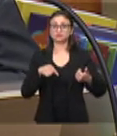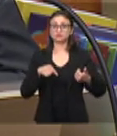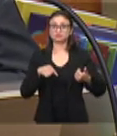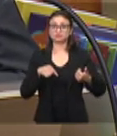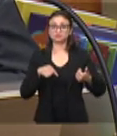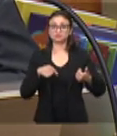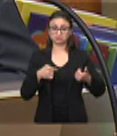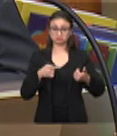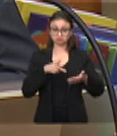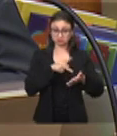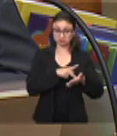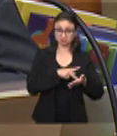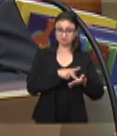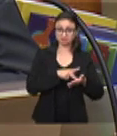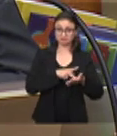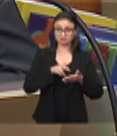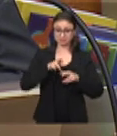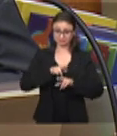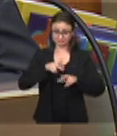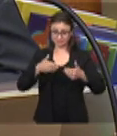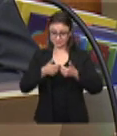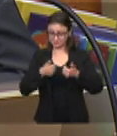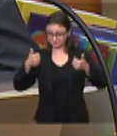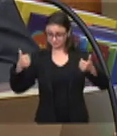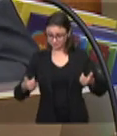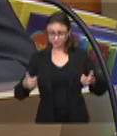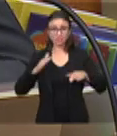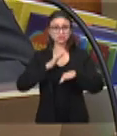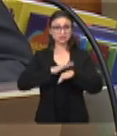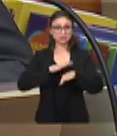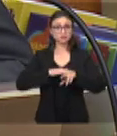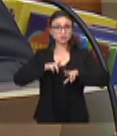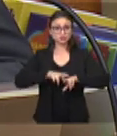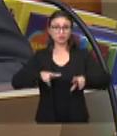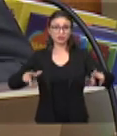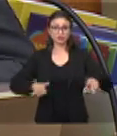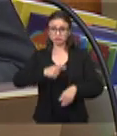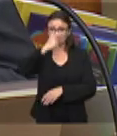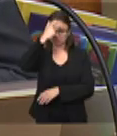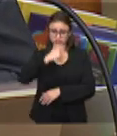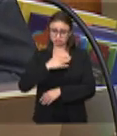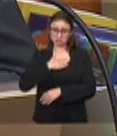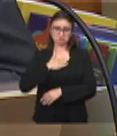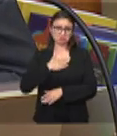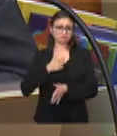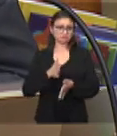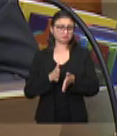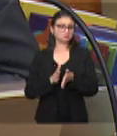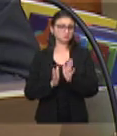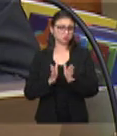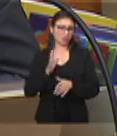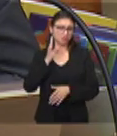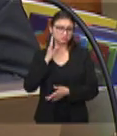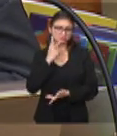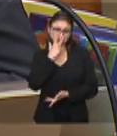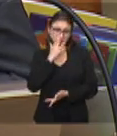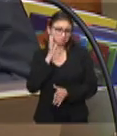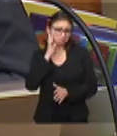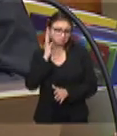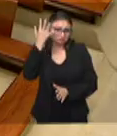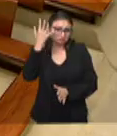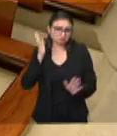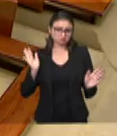de realidades distintas e mundos e tempos distintos, para mim, acho que a questão estaria, vamos dizer assim,